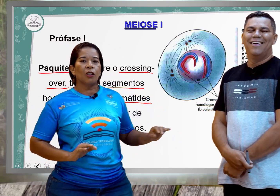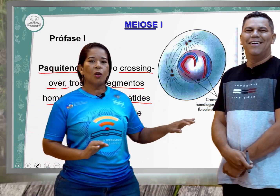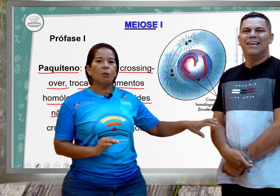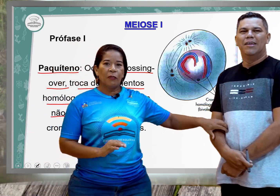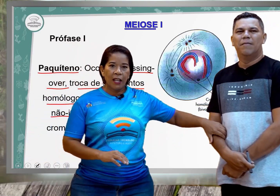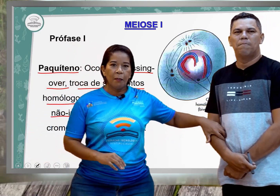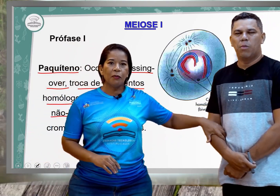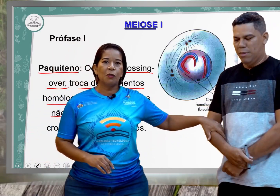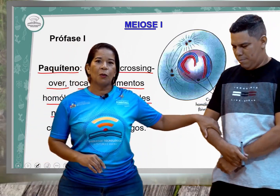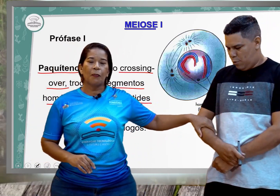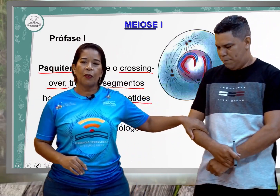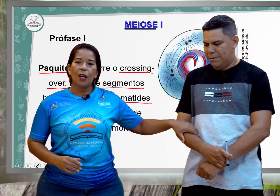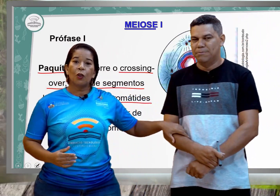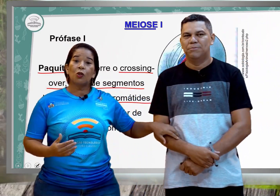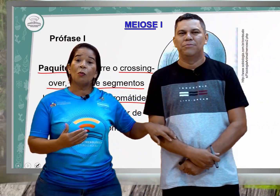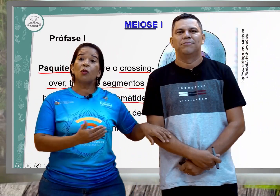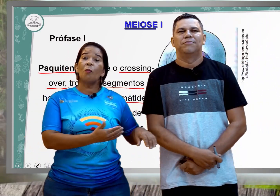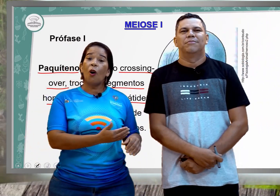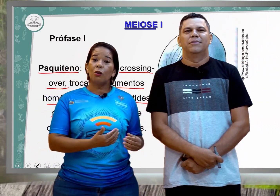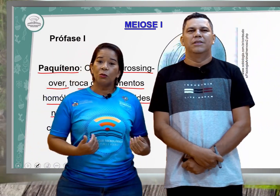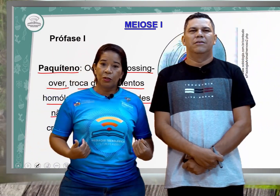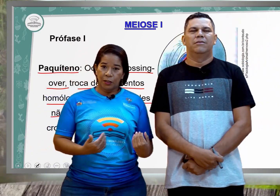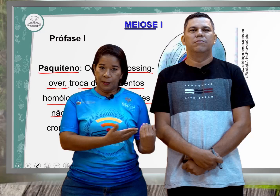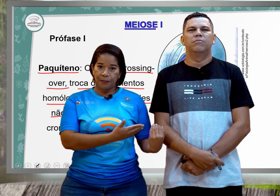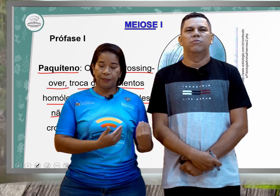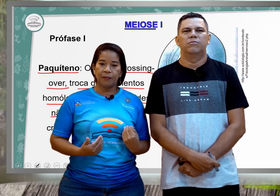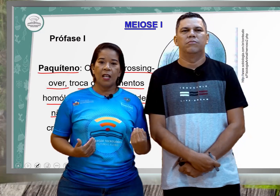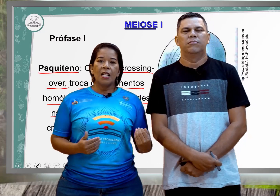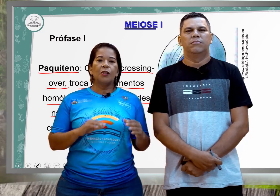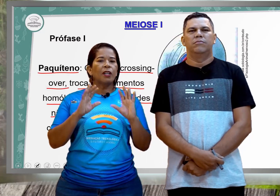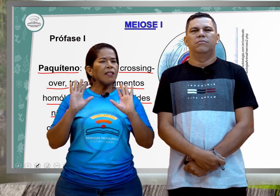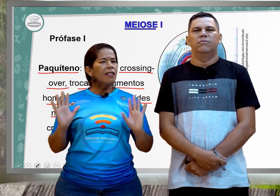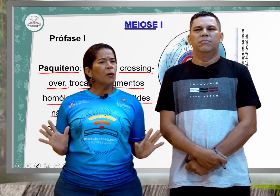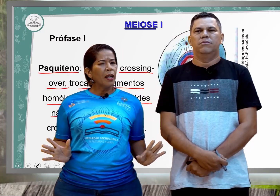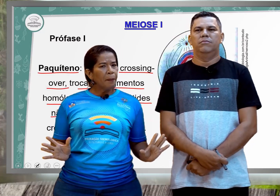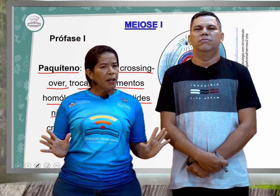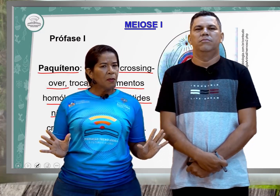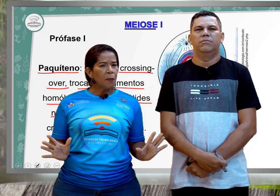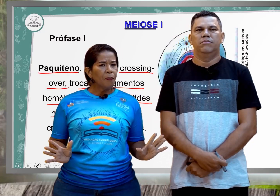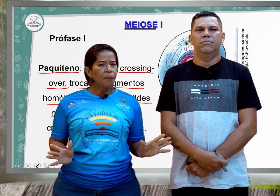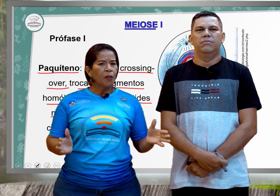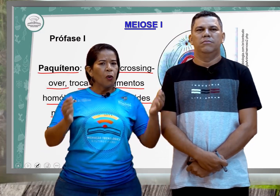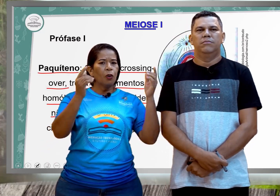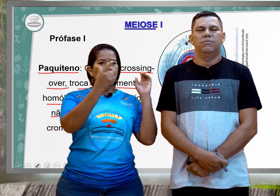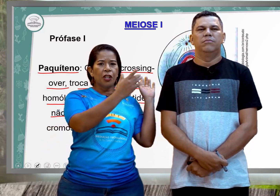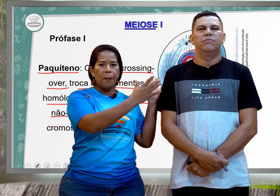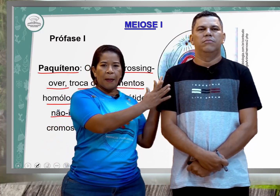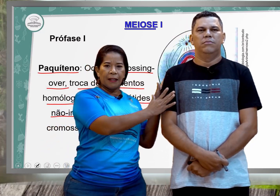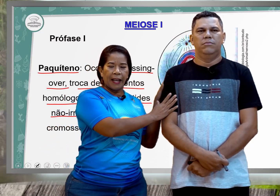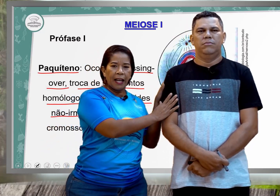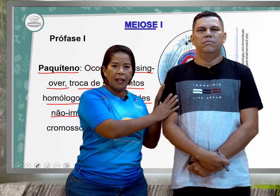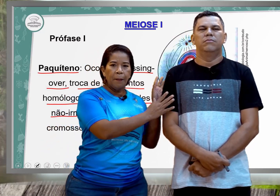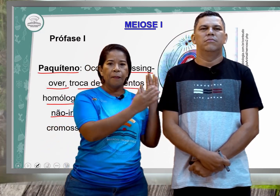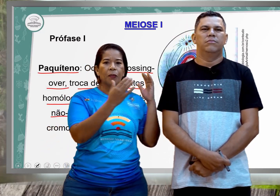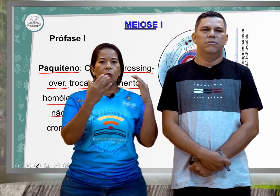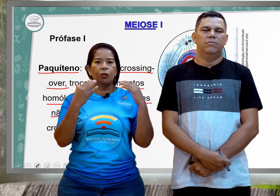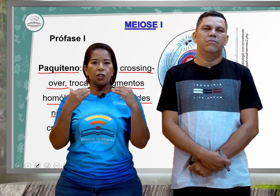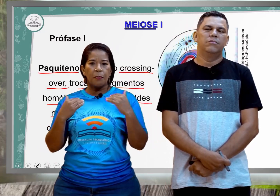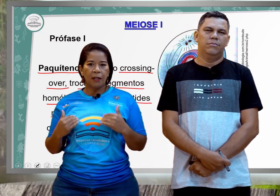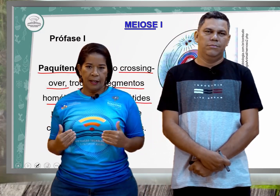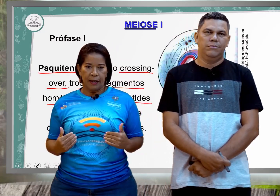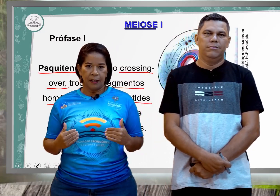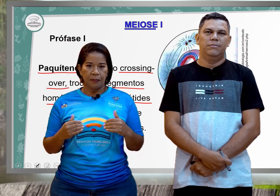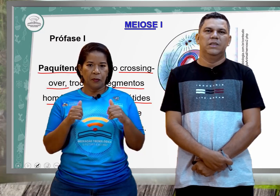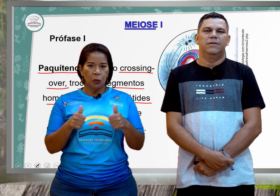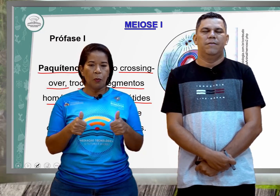imaginar aqui, nós somos... Vem cá, professor. Opa. Nós somos homólogos. Isso quer dizer o que mesmo? Origem paterna,